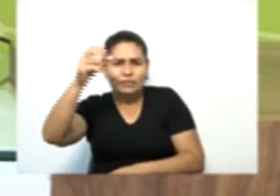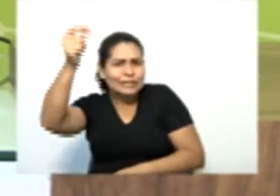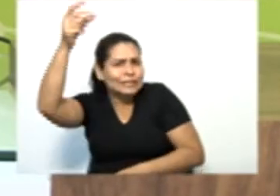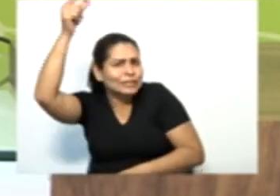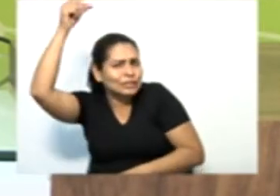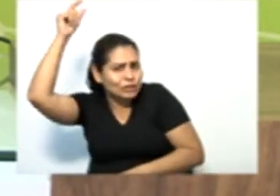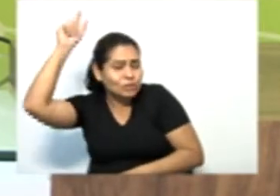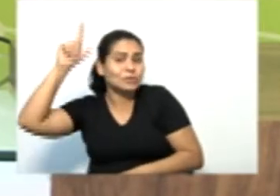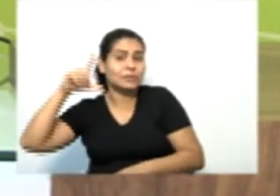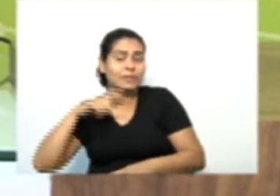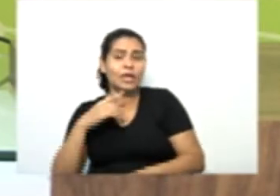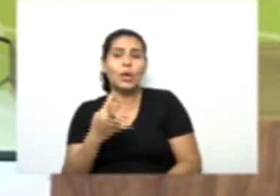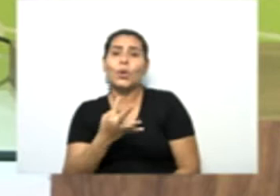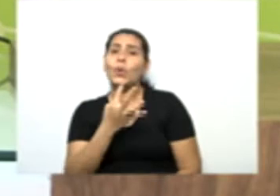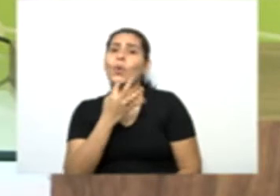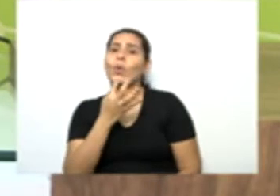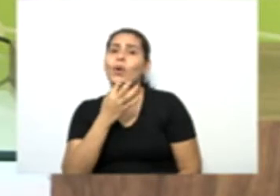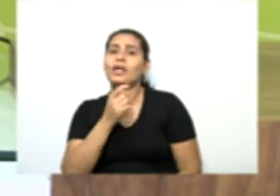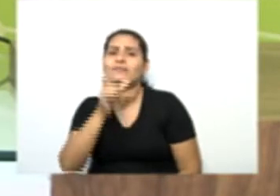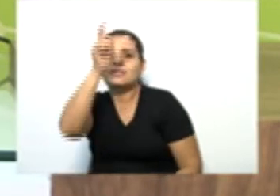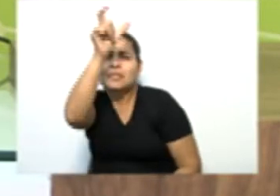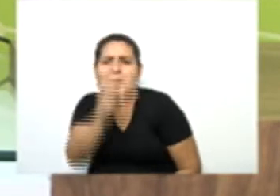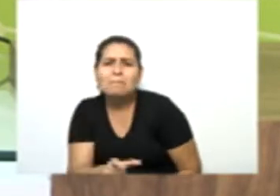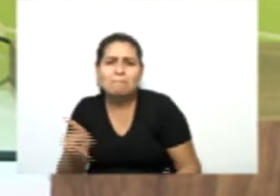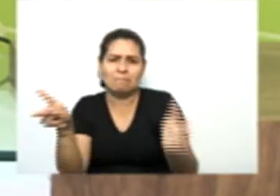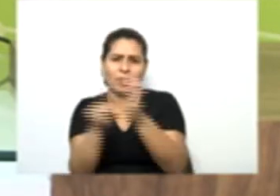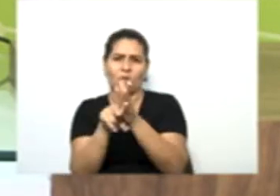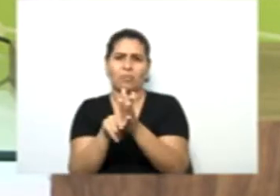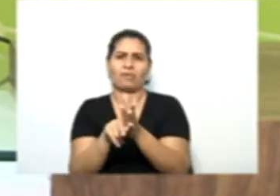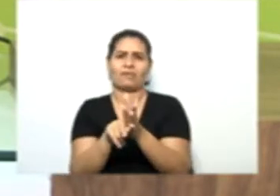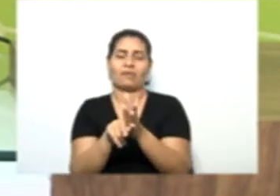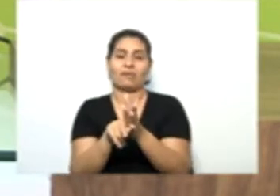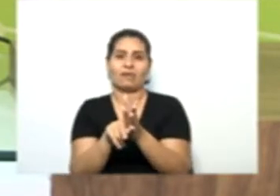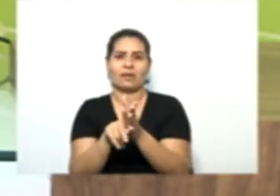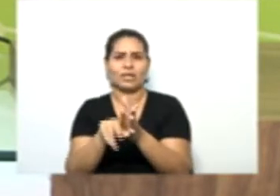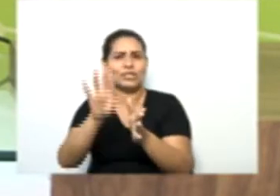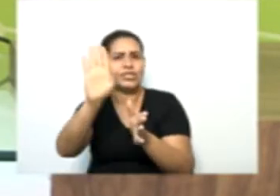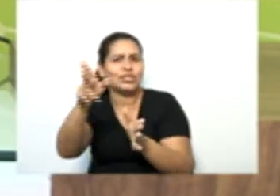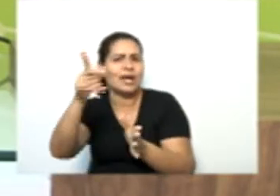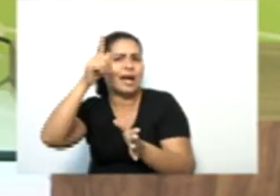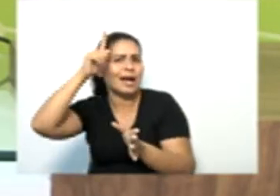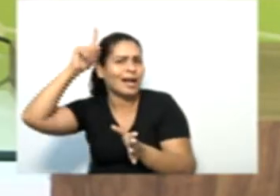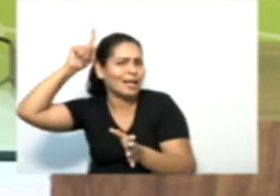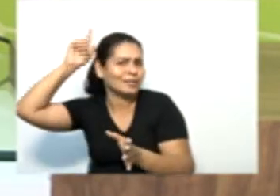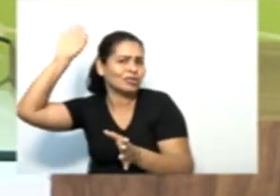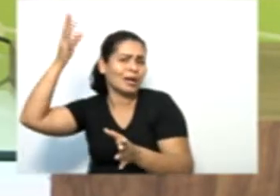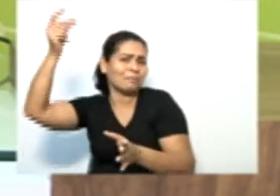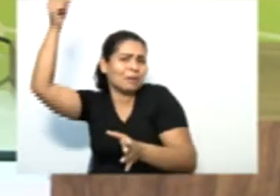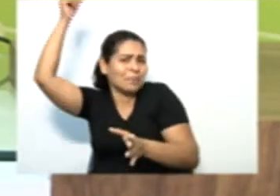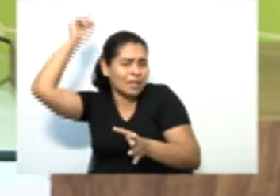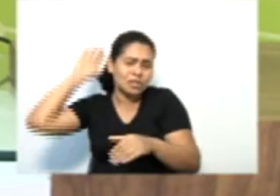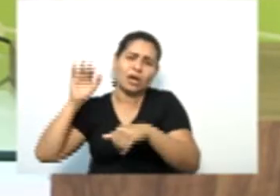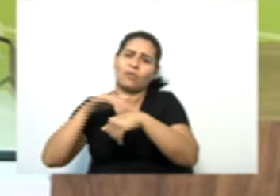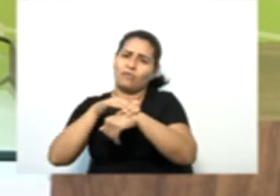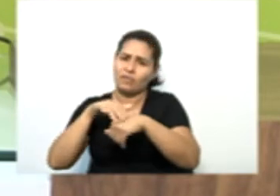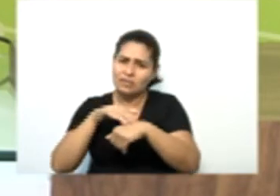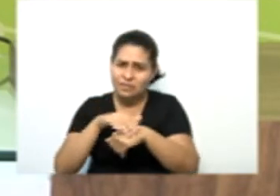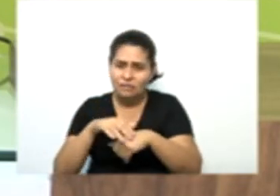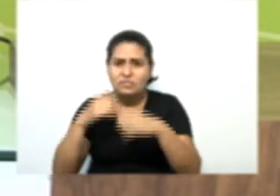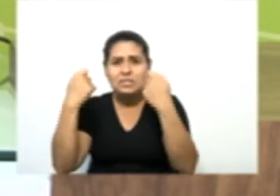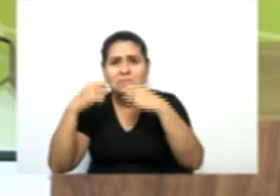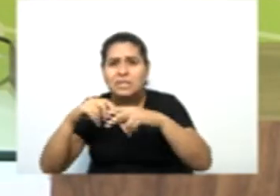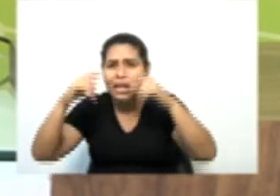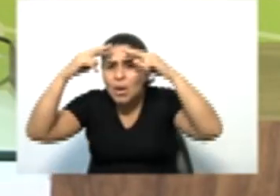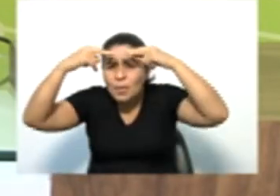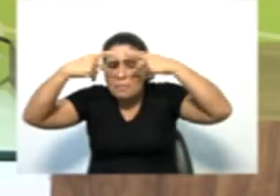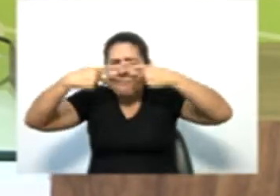viu? Conheça-te a ti mesmo. Os gregos já discutiam isso na antiguidade. Ou seja, eles entendiam que você tem que